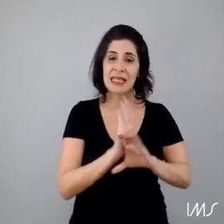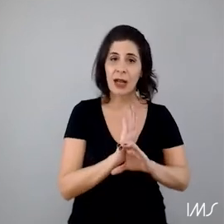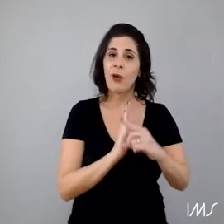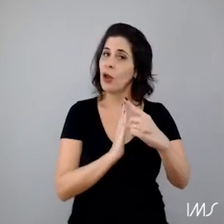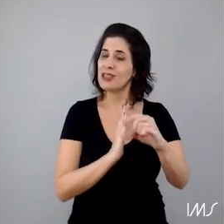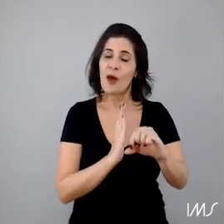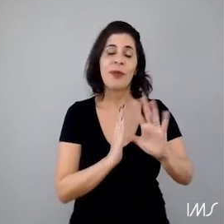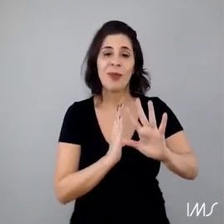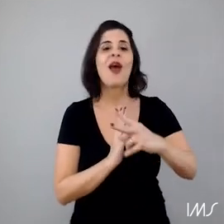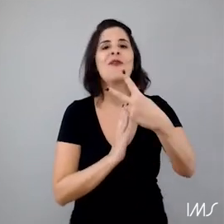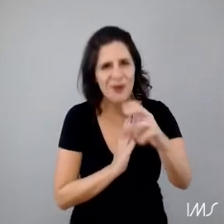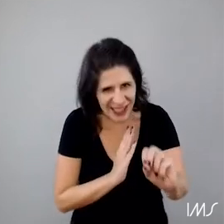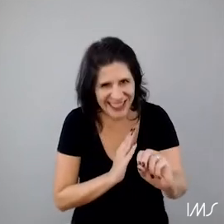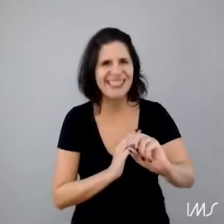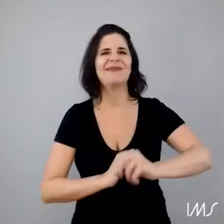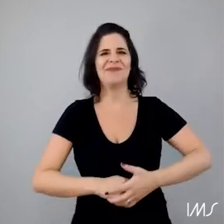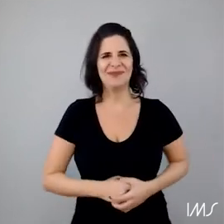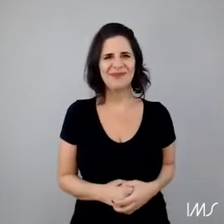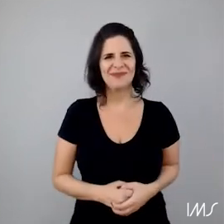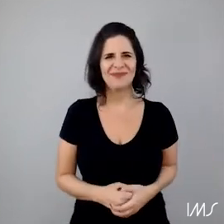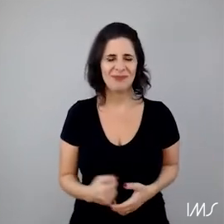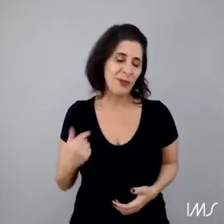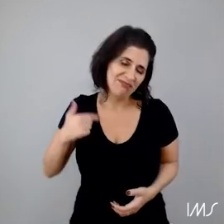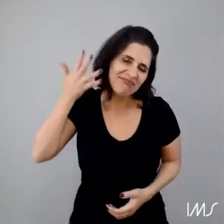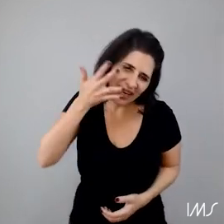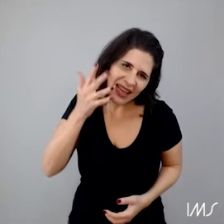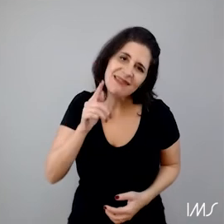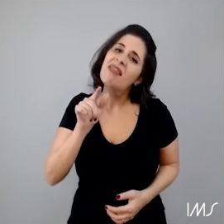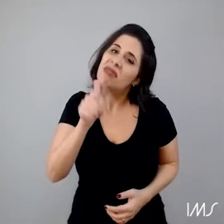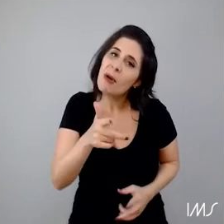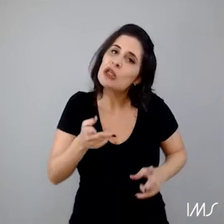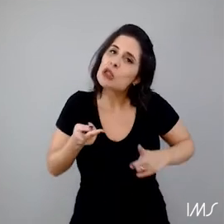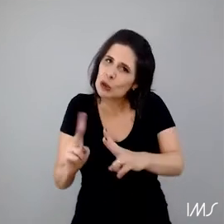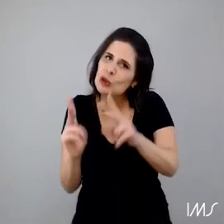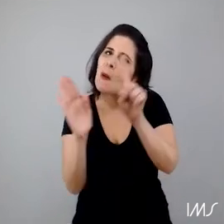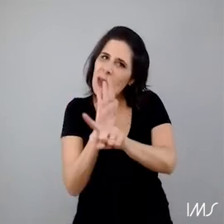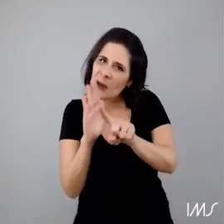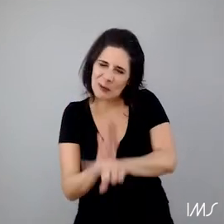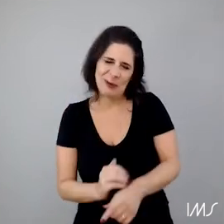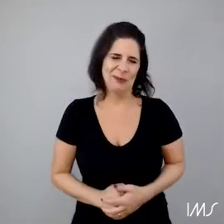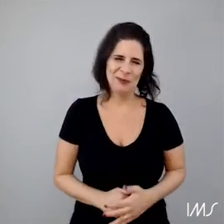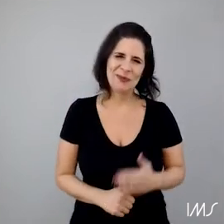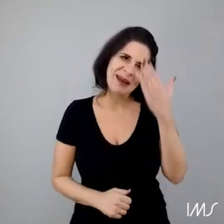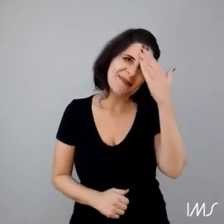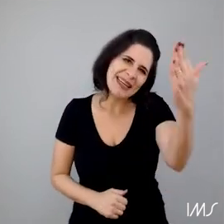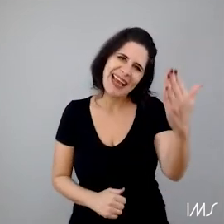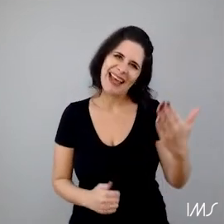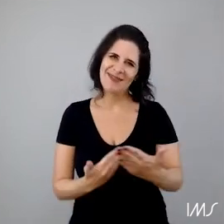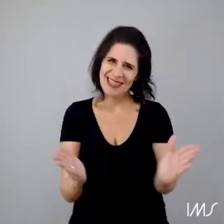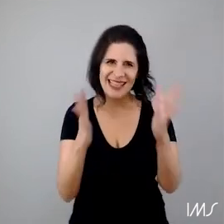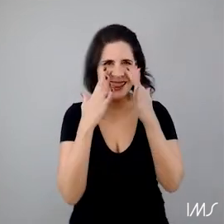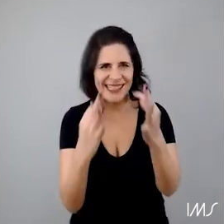século XX. É o que eu tinha a dizer. E continuamos depois com as perguntas. Obrigado a todos pela